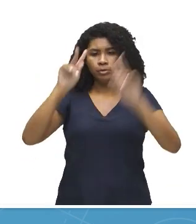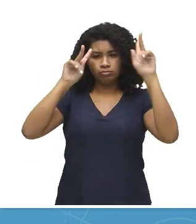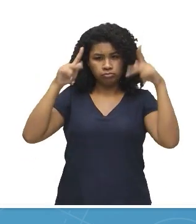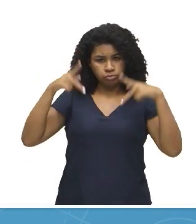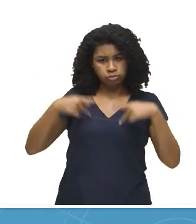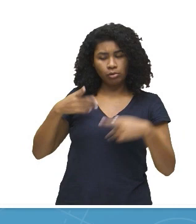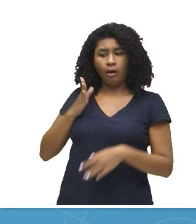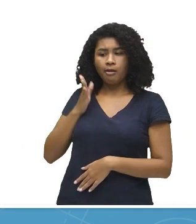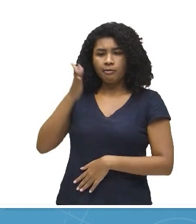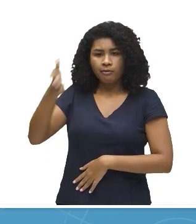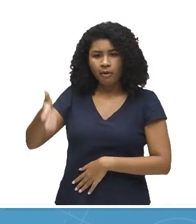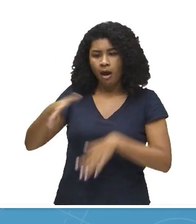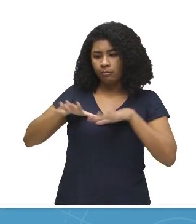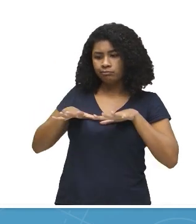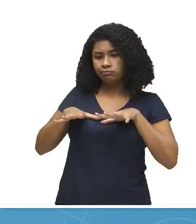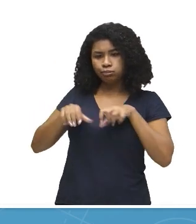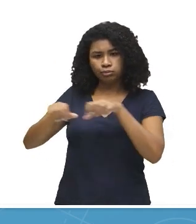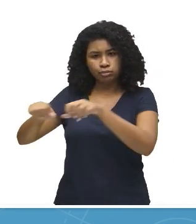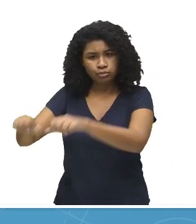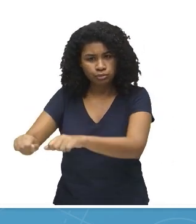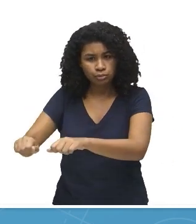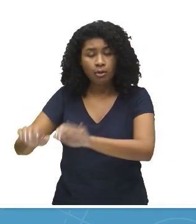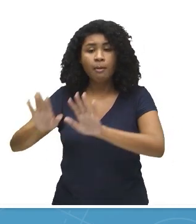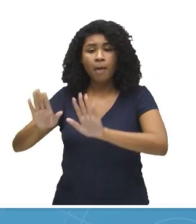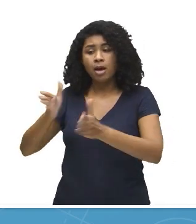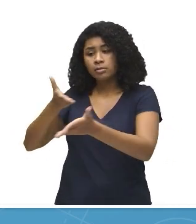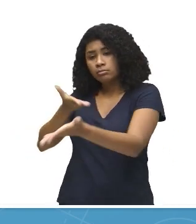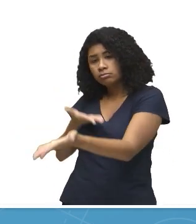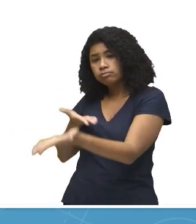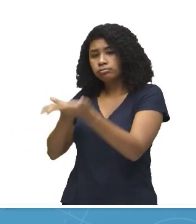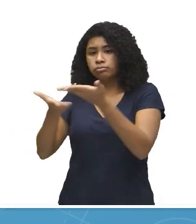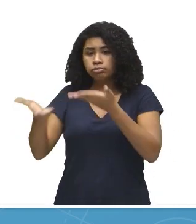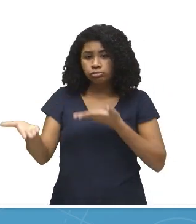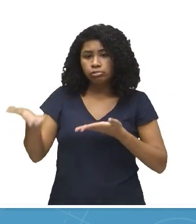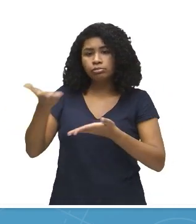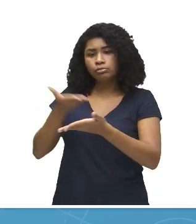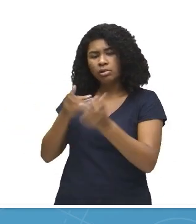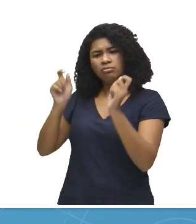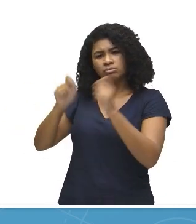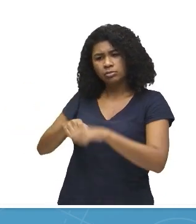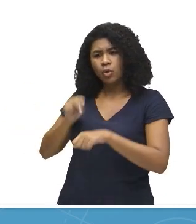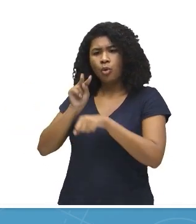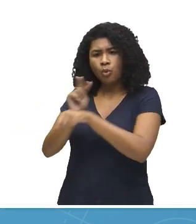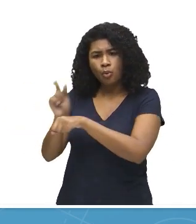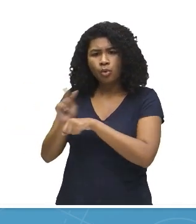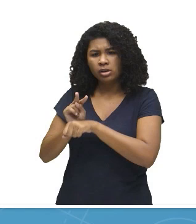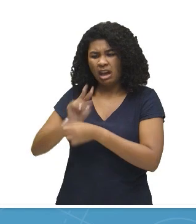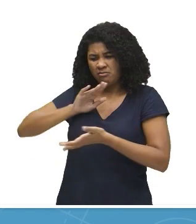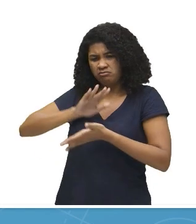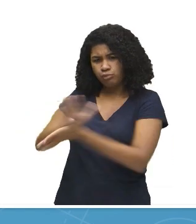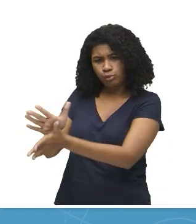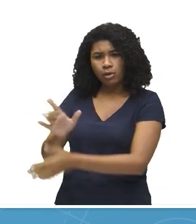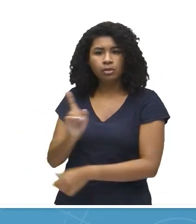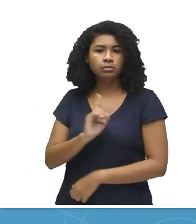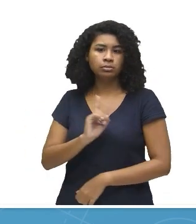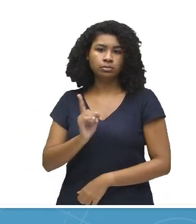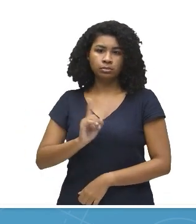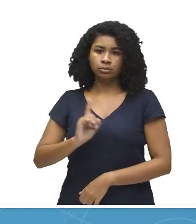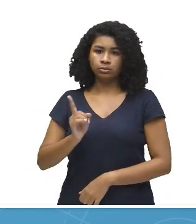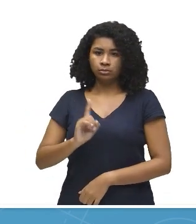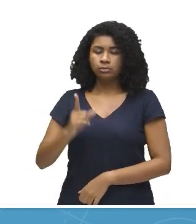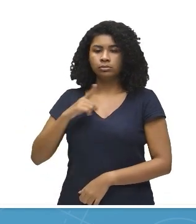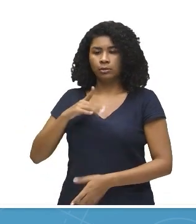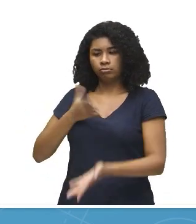área verde, né? Utiliza ali de maneira racional ali a natureza, né? Através do